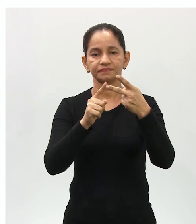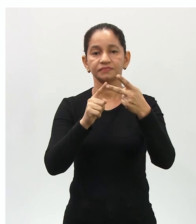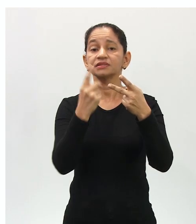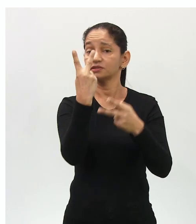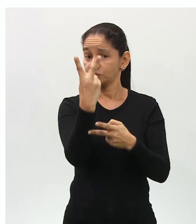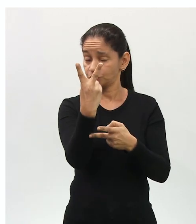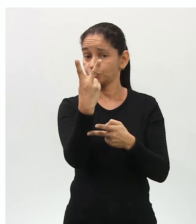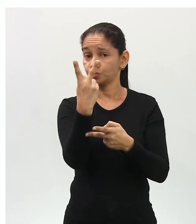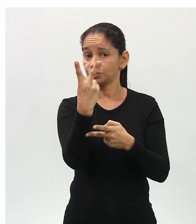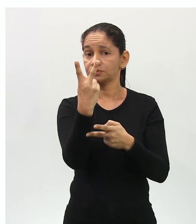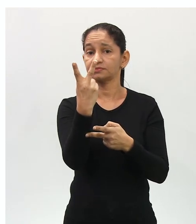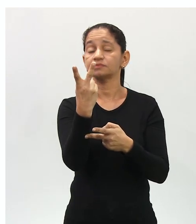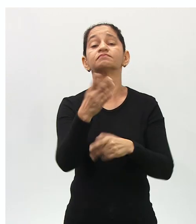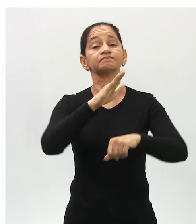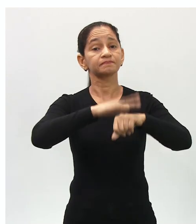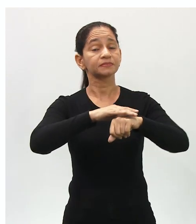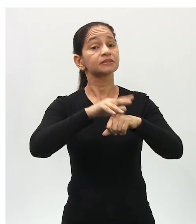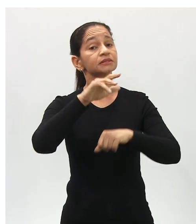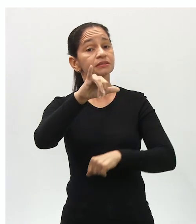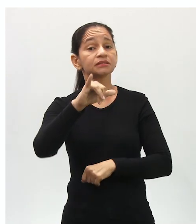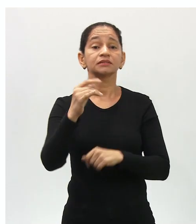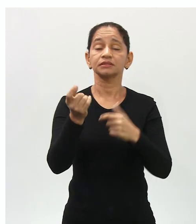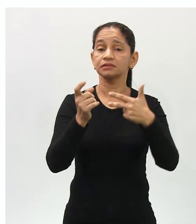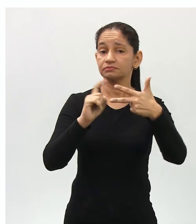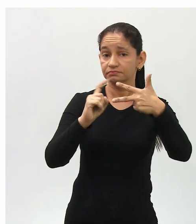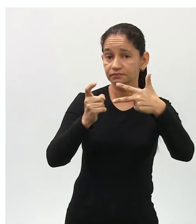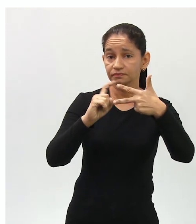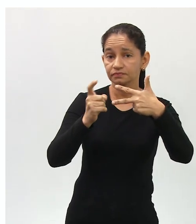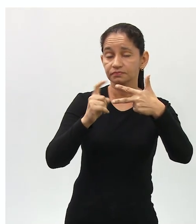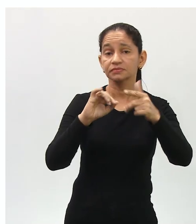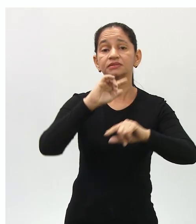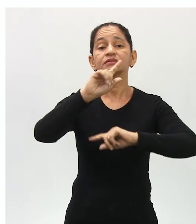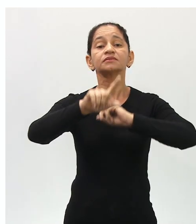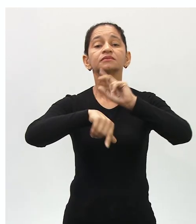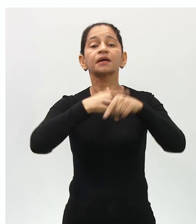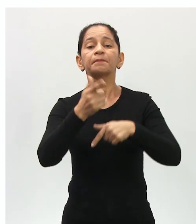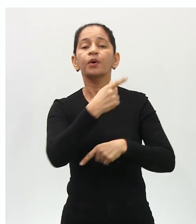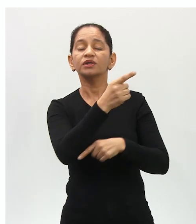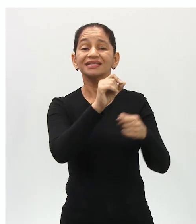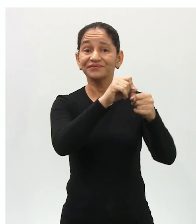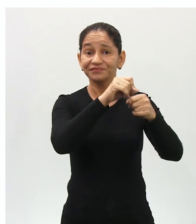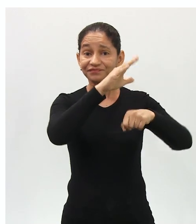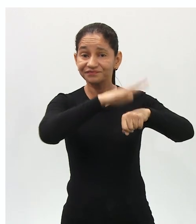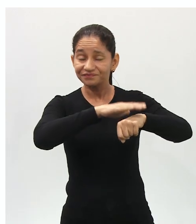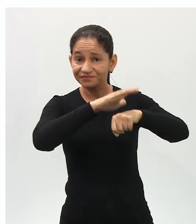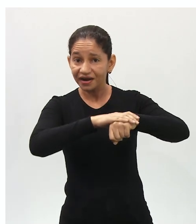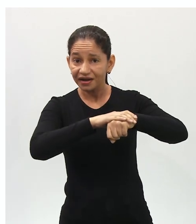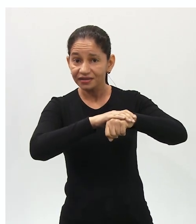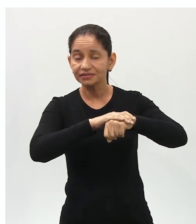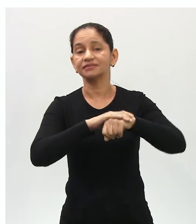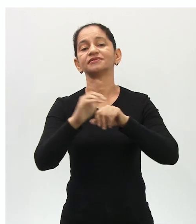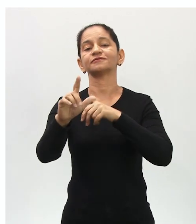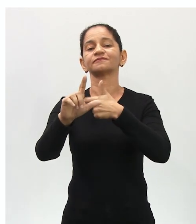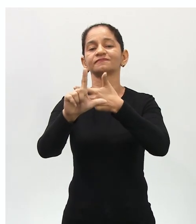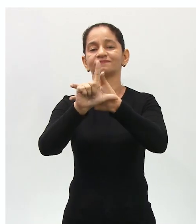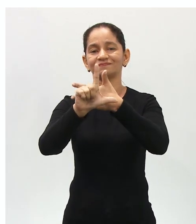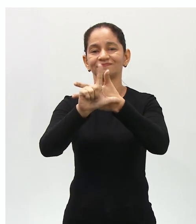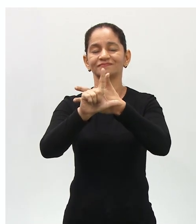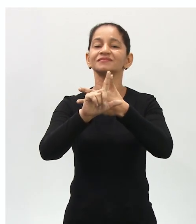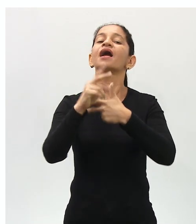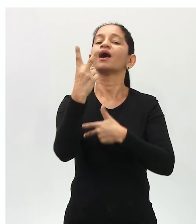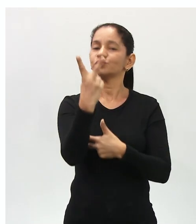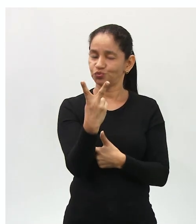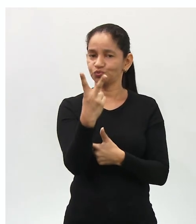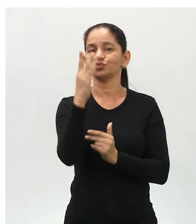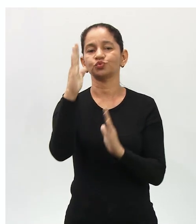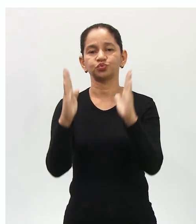a iniciativa da lei é privativa do Poder Executivo, a apreciação das matérias orçamentárias é do Congresso Nacional,